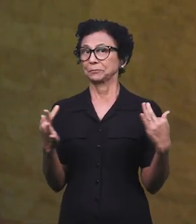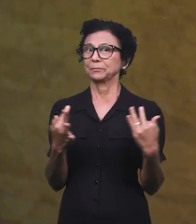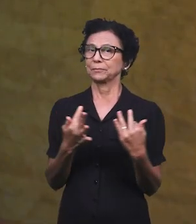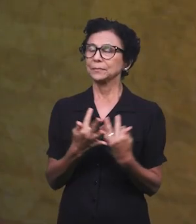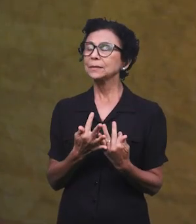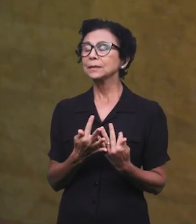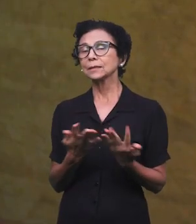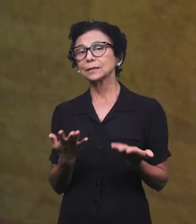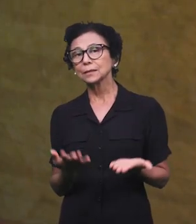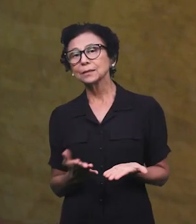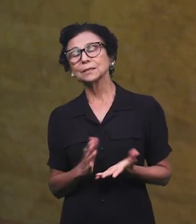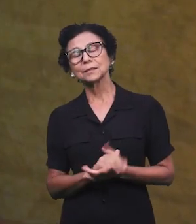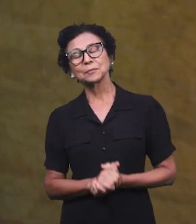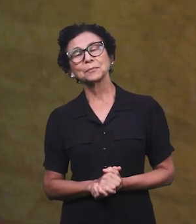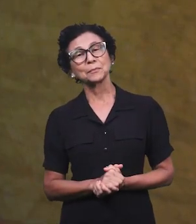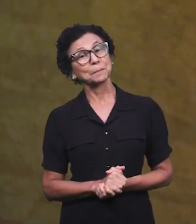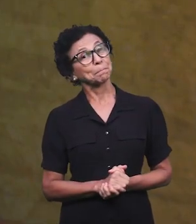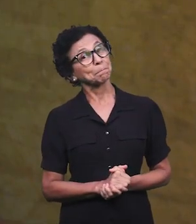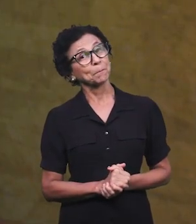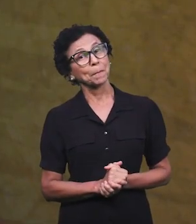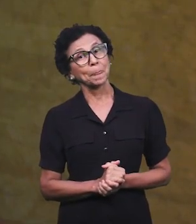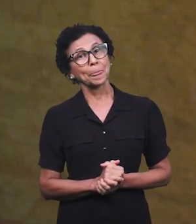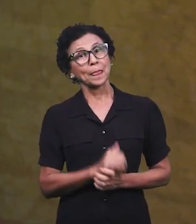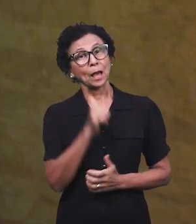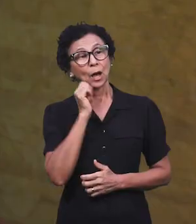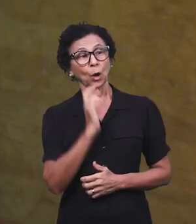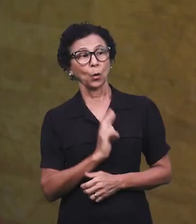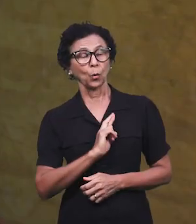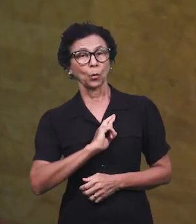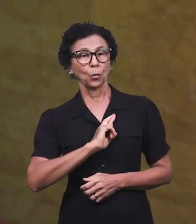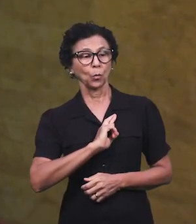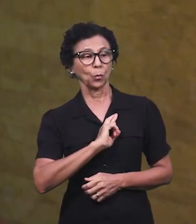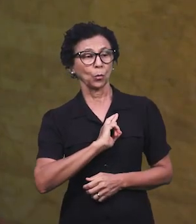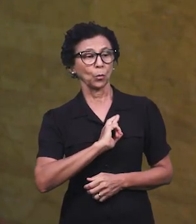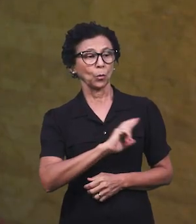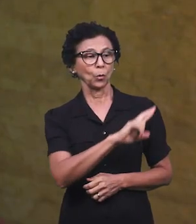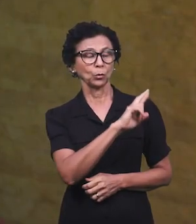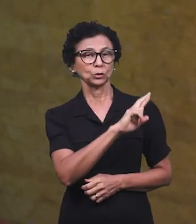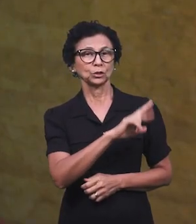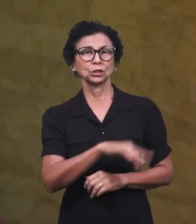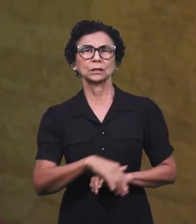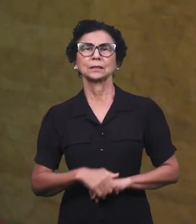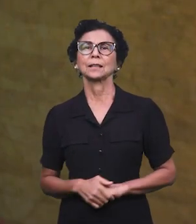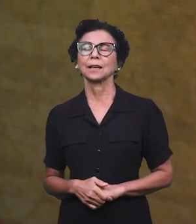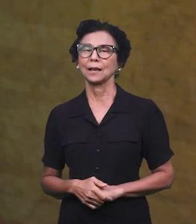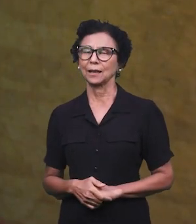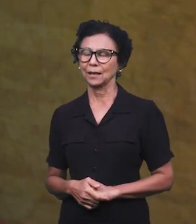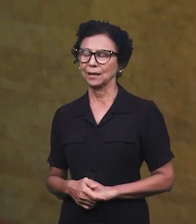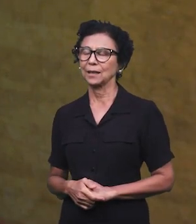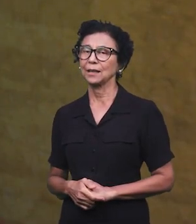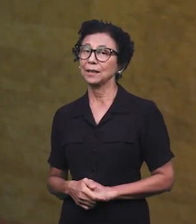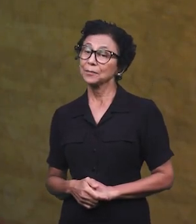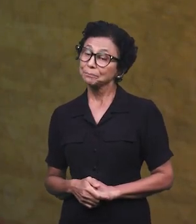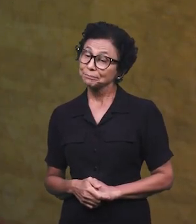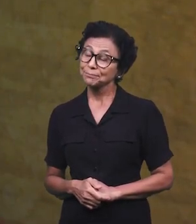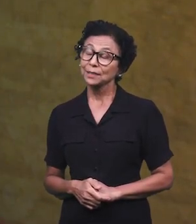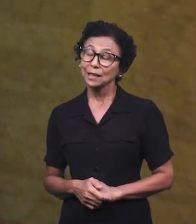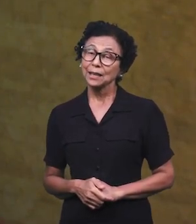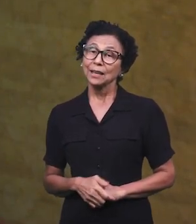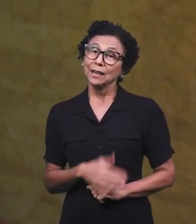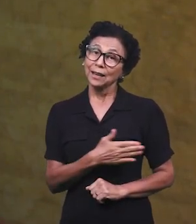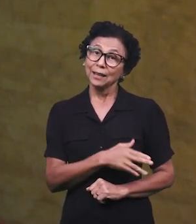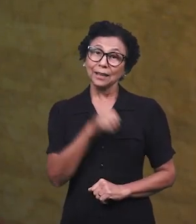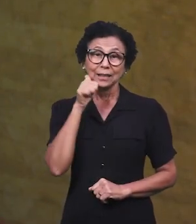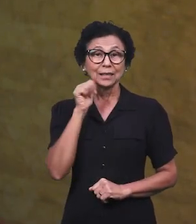aqui interessante ali, né? Ruth estava se relacionando de uma forma extraordinária com a serva de Deus, né? Que, por sinal, era